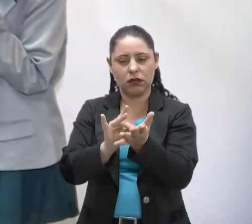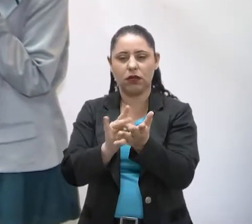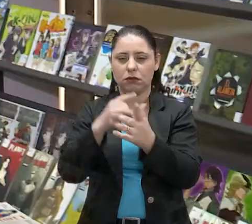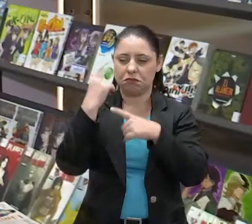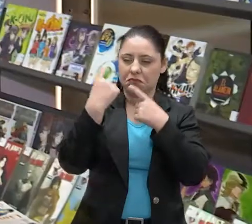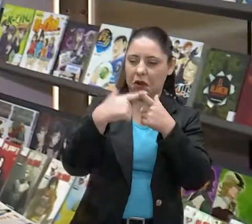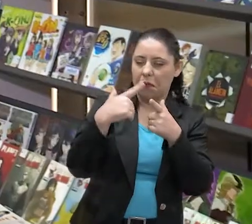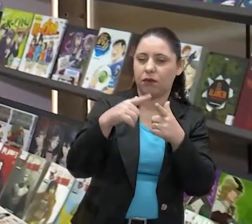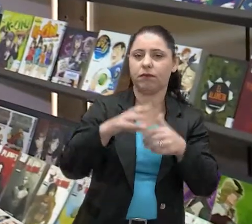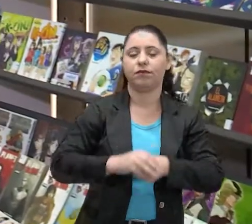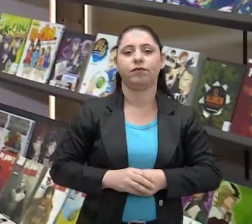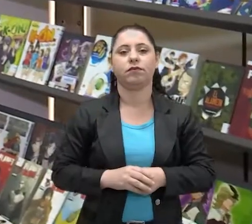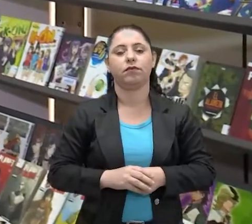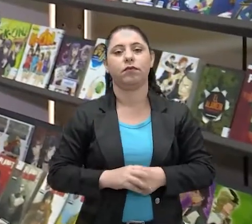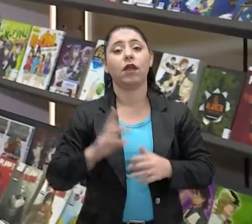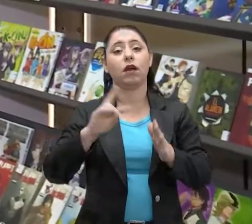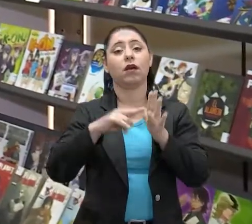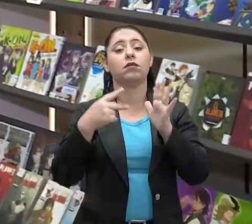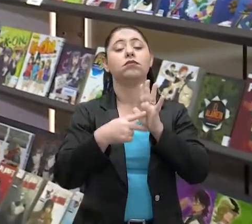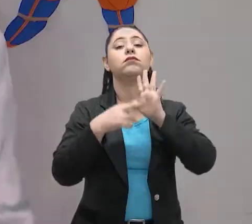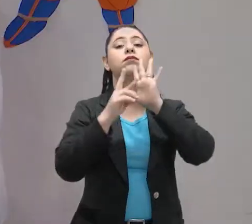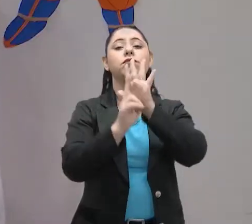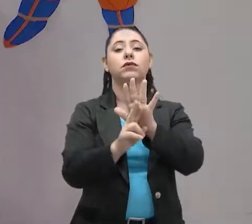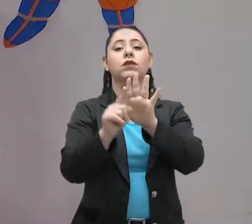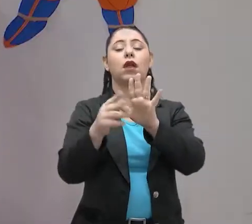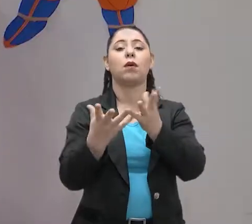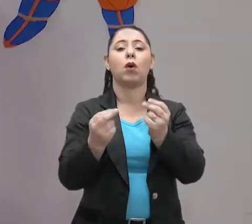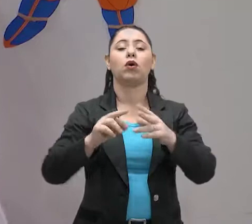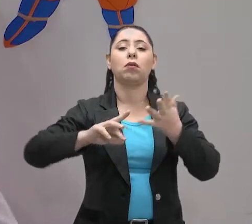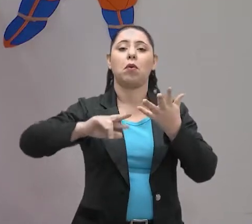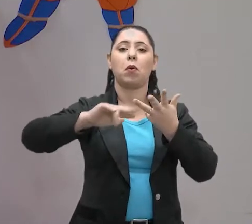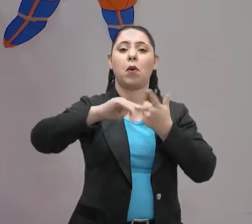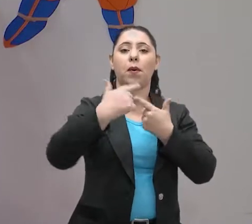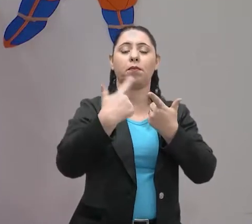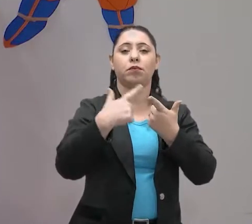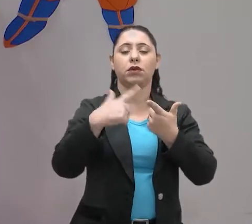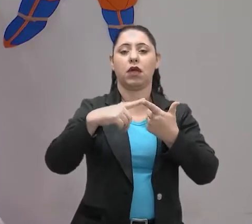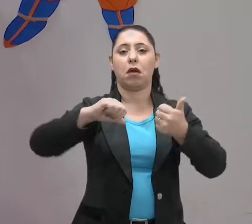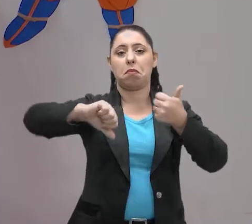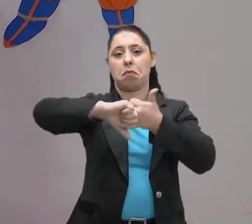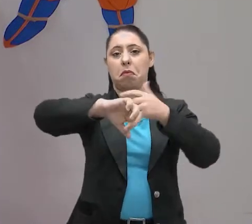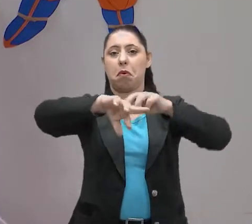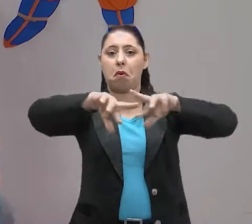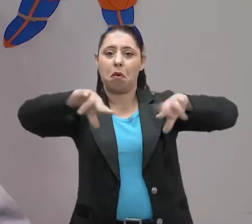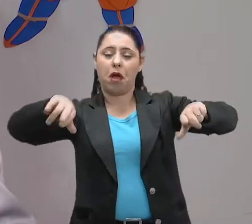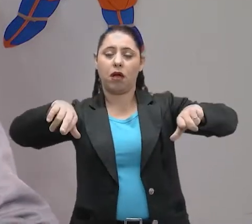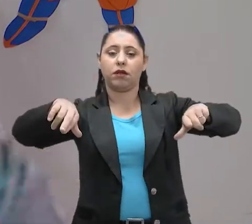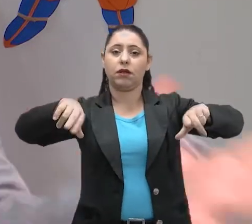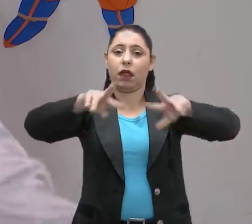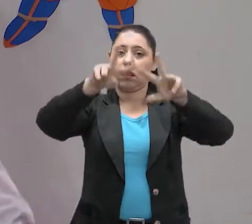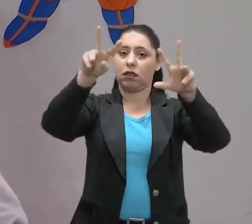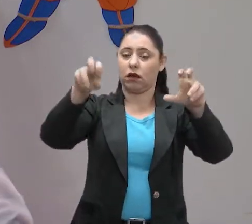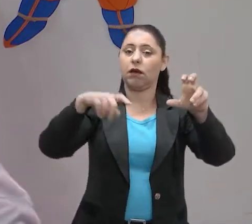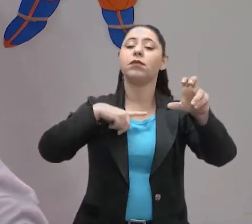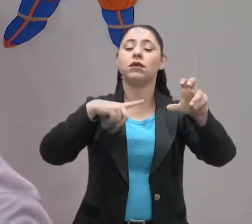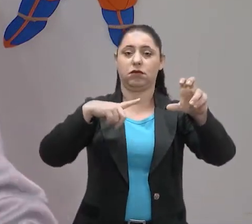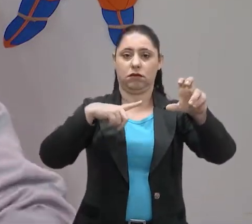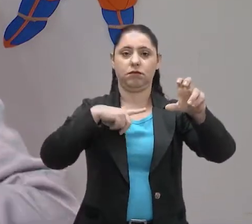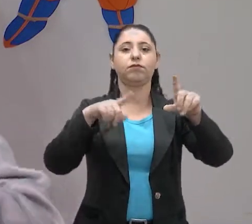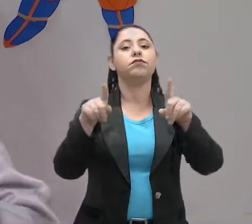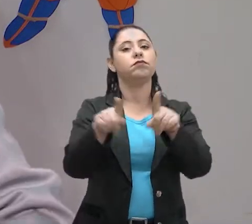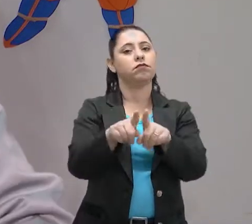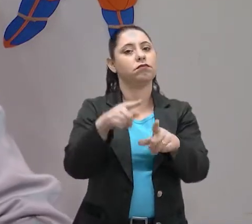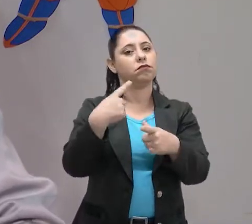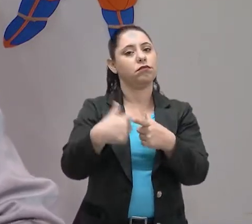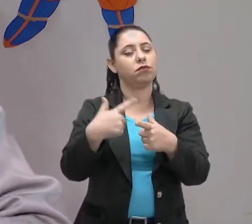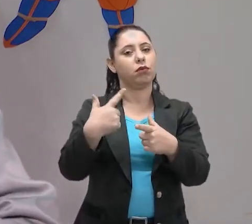uma forma de relaxar. Eu acho que representa muita diversidade, primeiro por conta da quantidade de gêneros e temas